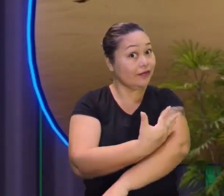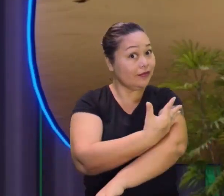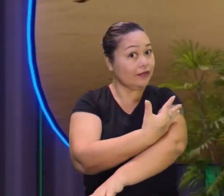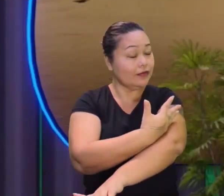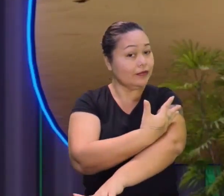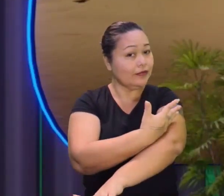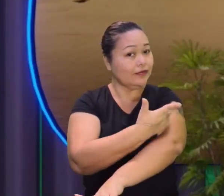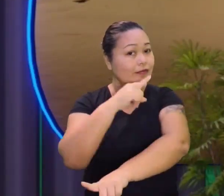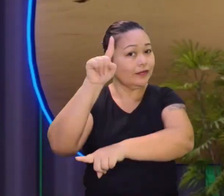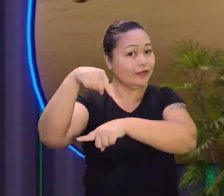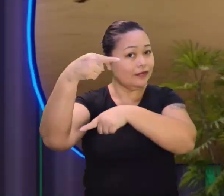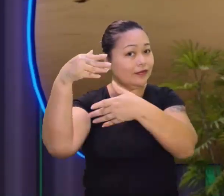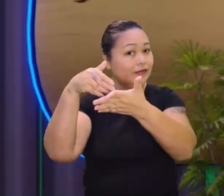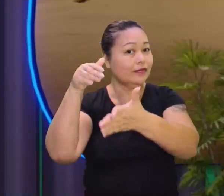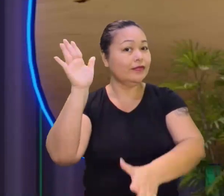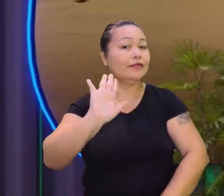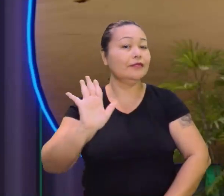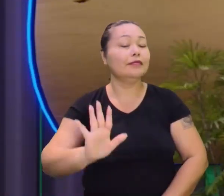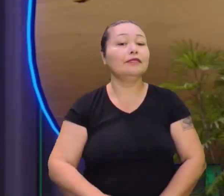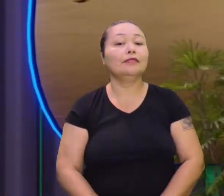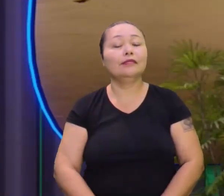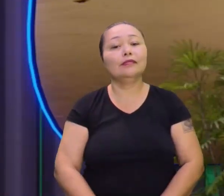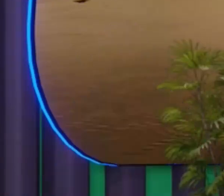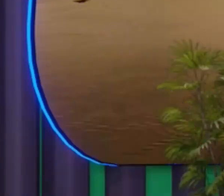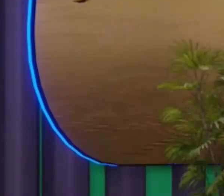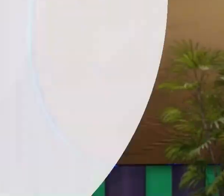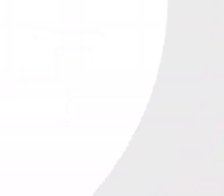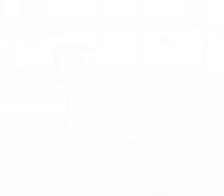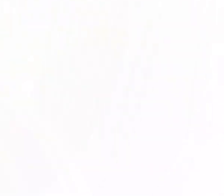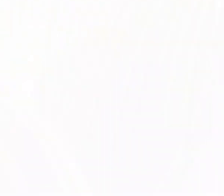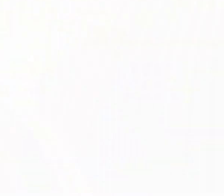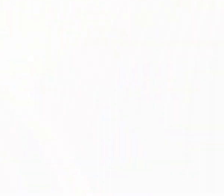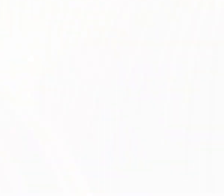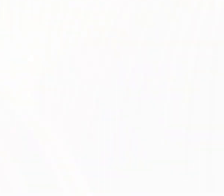arrepia mesmo e até mais. Tchau. Tchau.